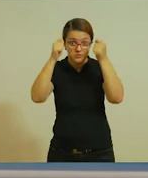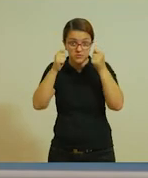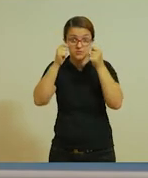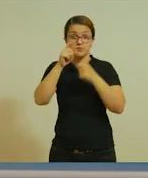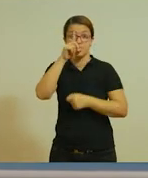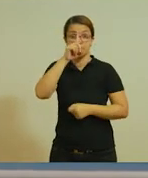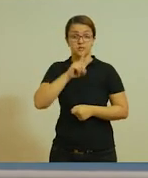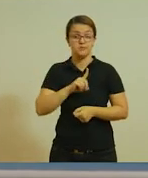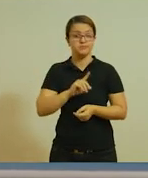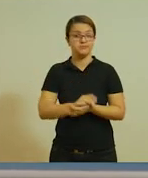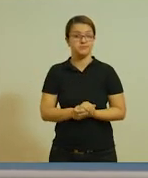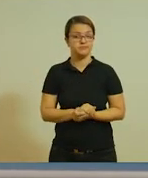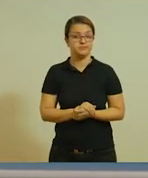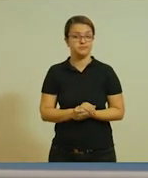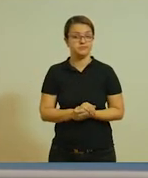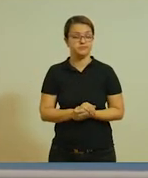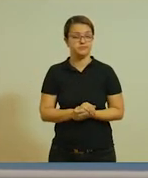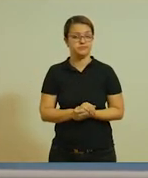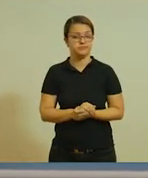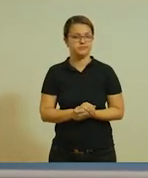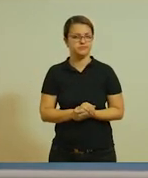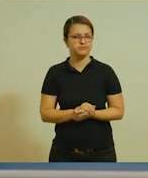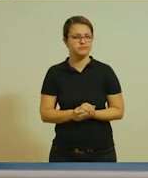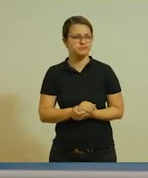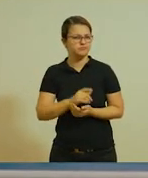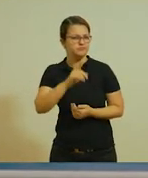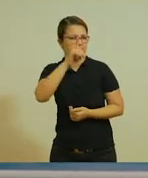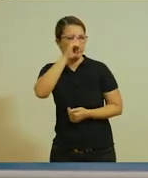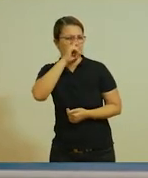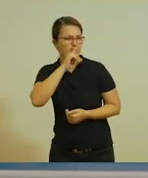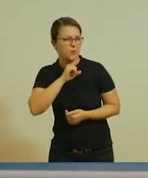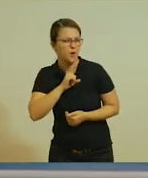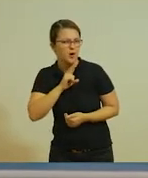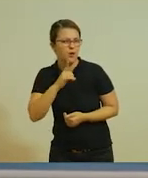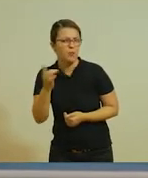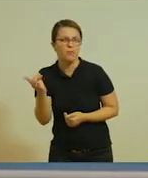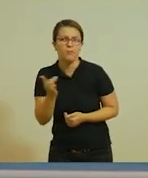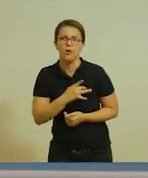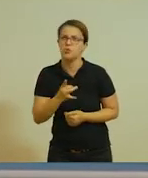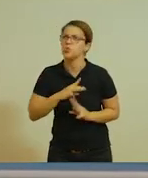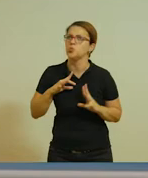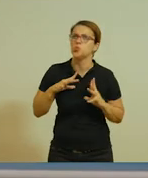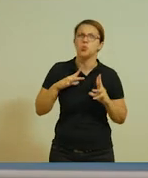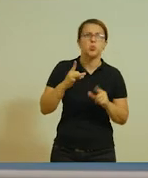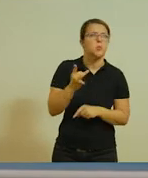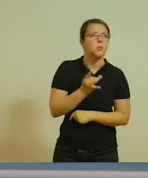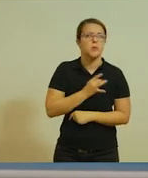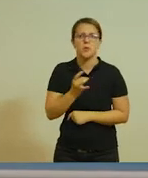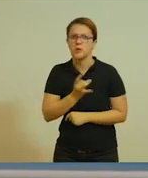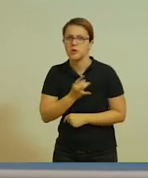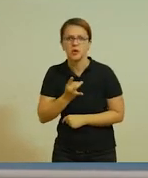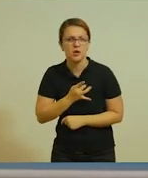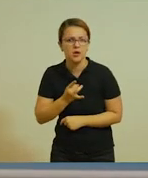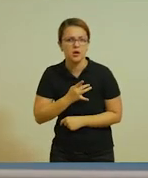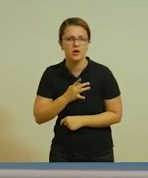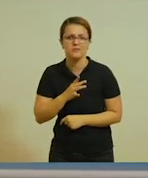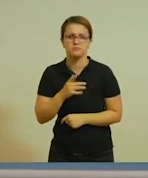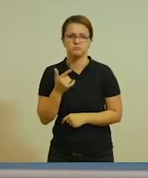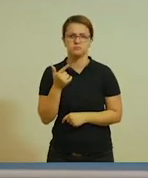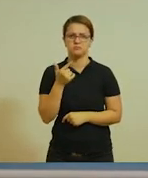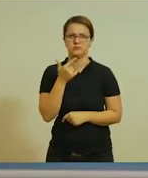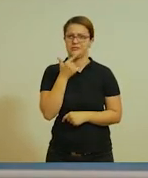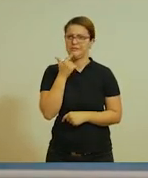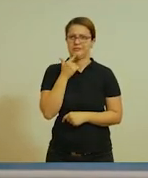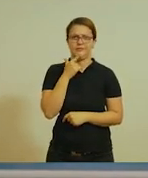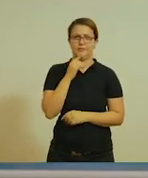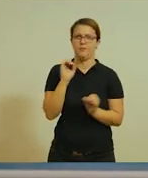Chapeuzinho Amarelo. Era a Chapeuzinho Amarelo, amarelada de medo. Tinha medo de tudo, aquela Chapeuzinho. Já não